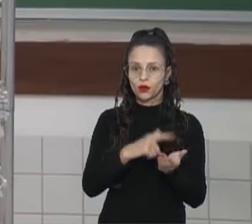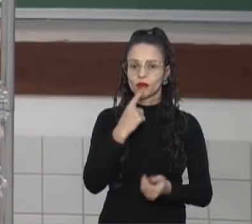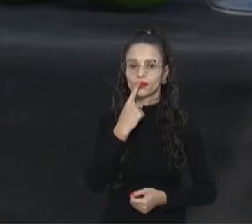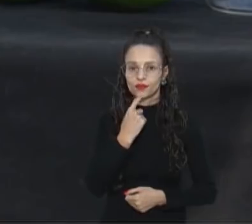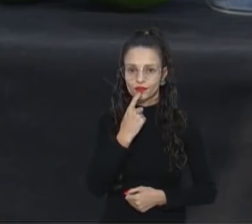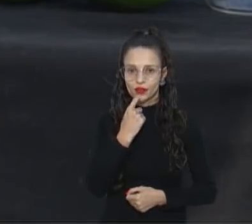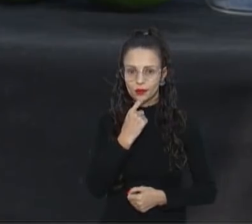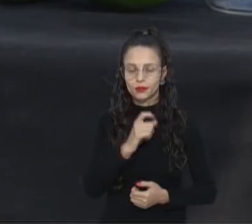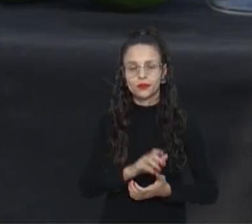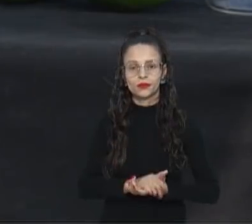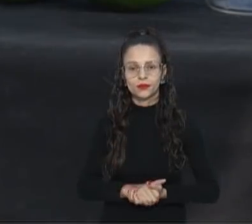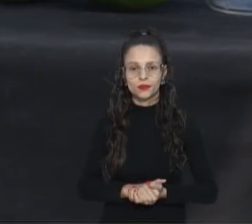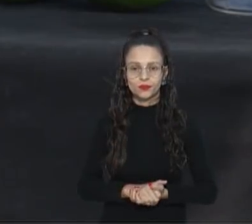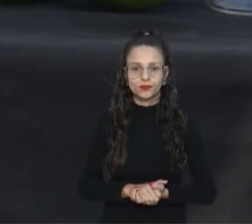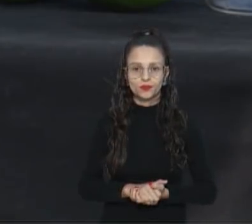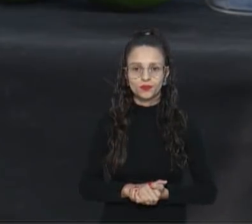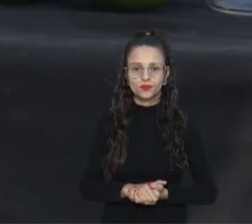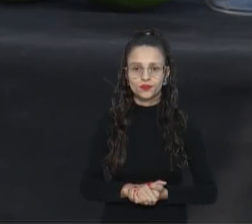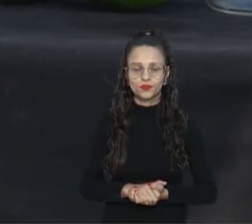vermelho.